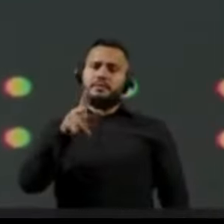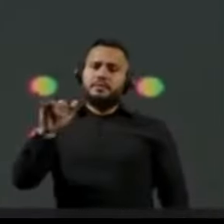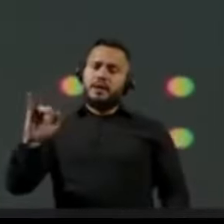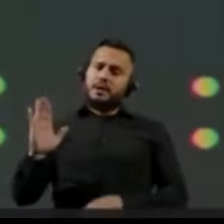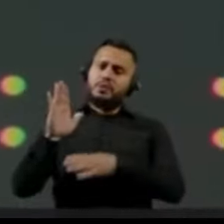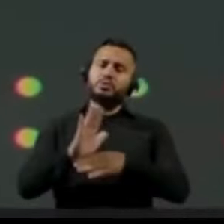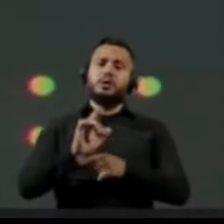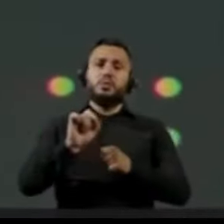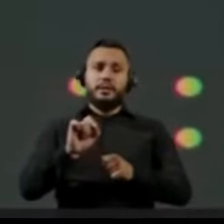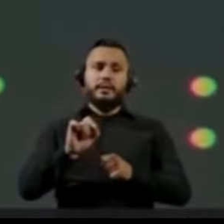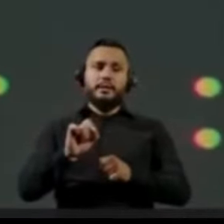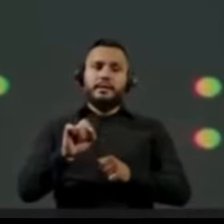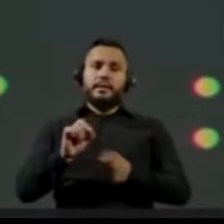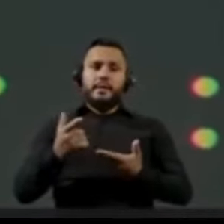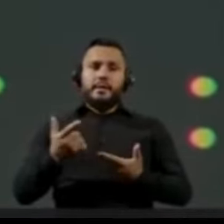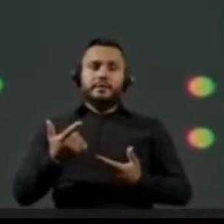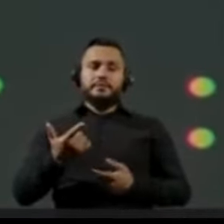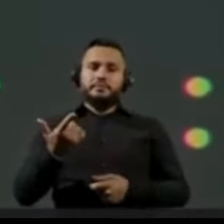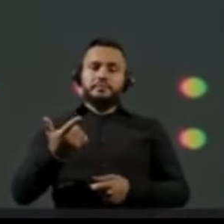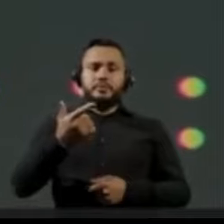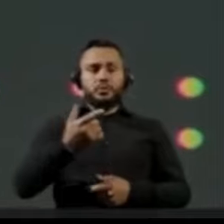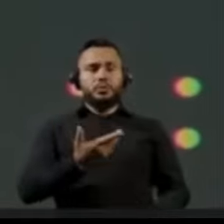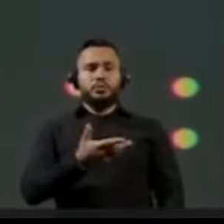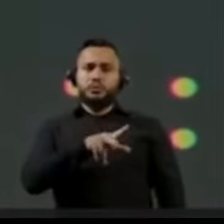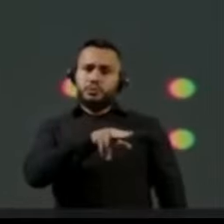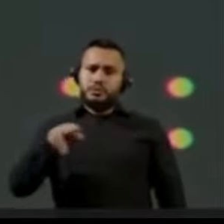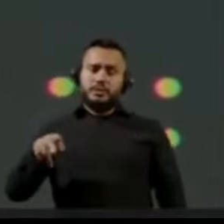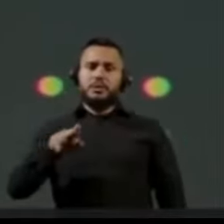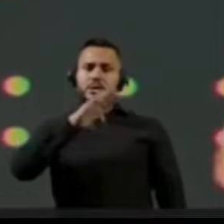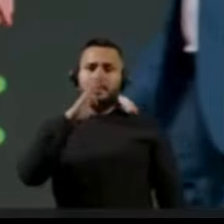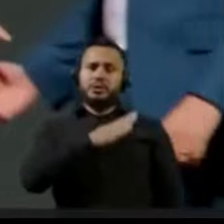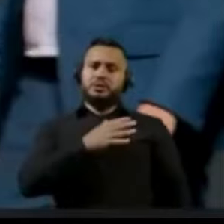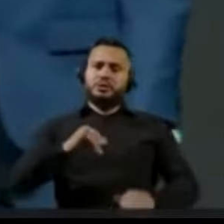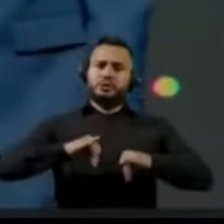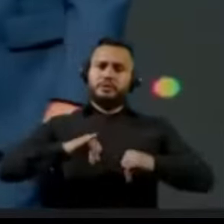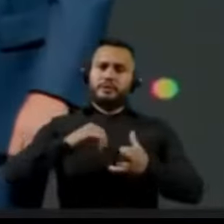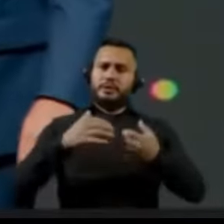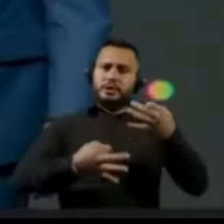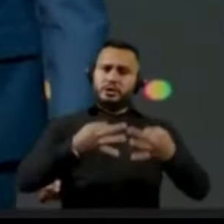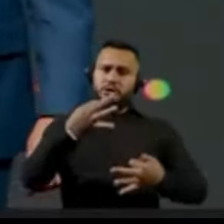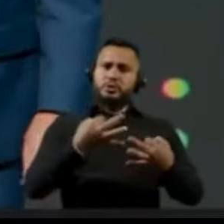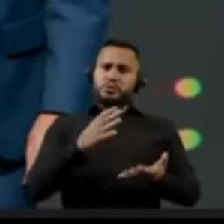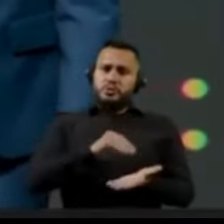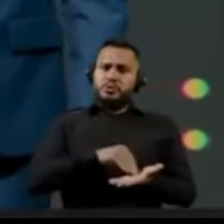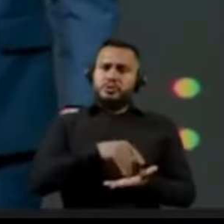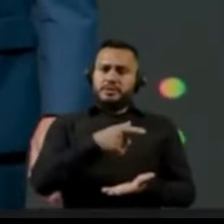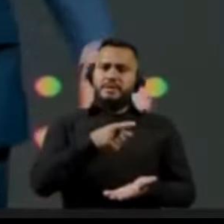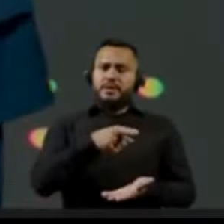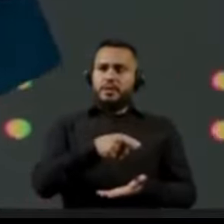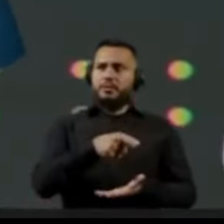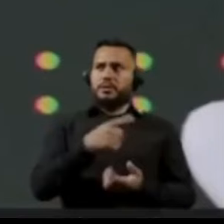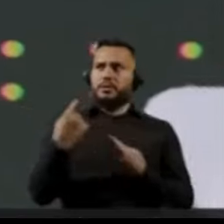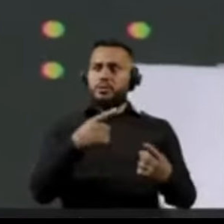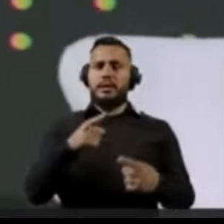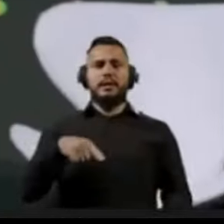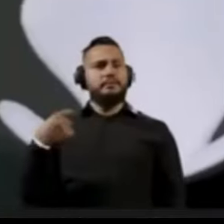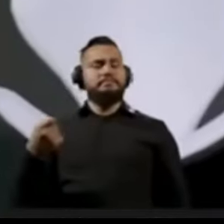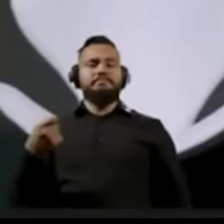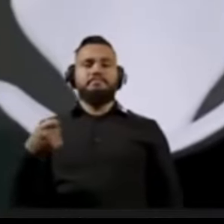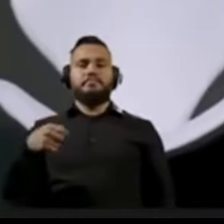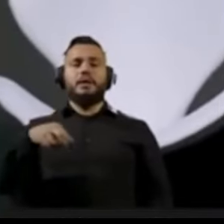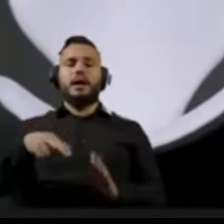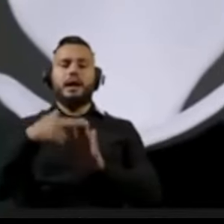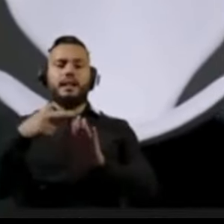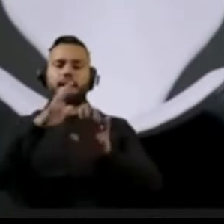desfazer a injustiça com os nossos irmãos patriotas com relação ao dia 8 de janeiro. Esse aqui é o relator nomeado por nós para relatar o projeto